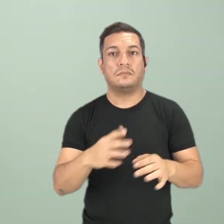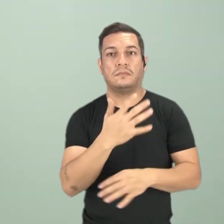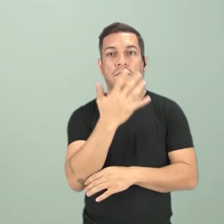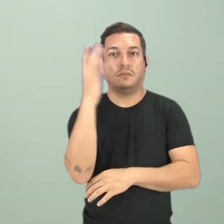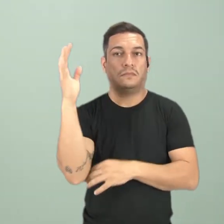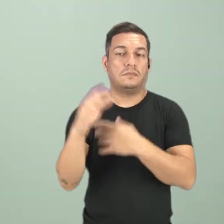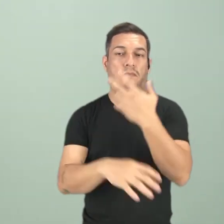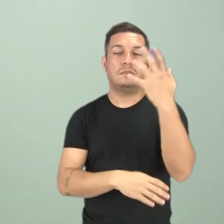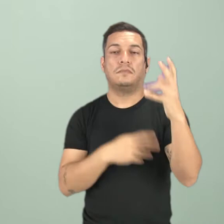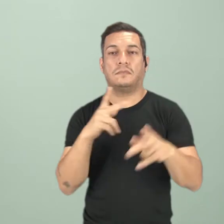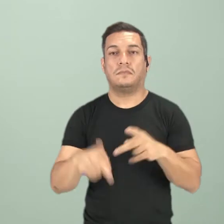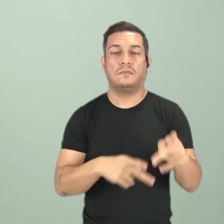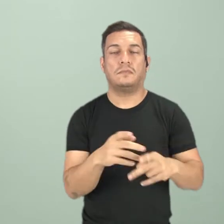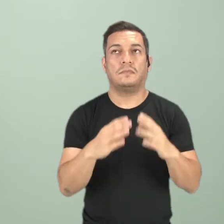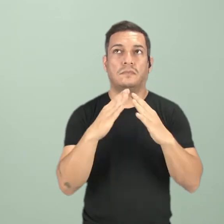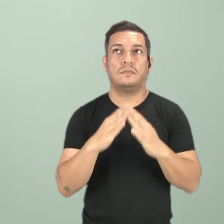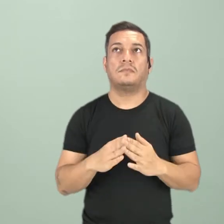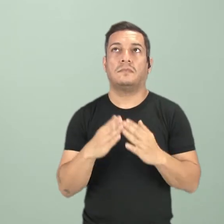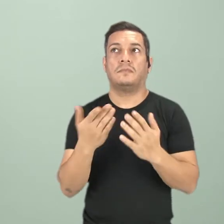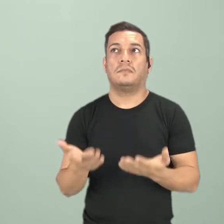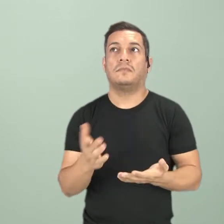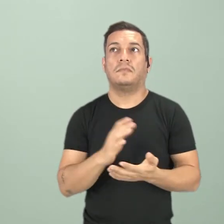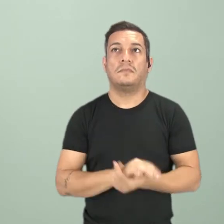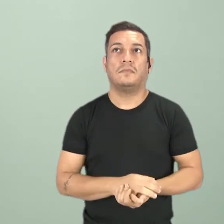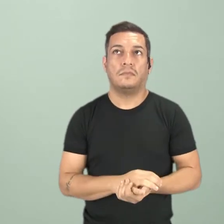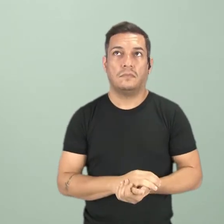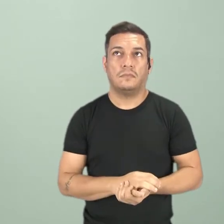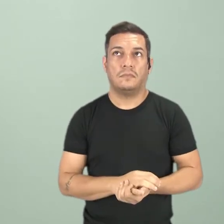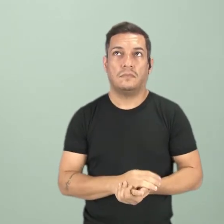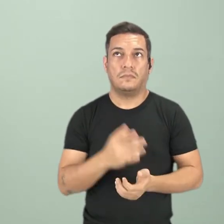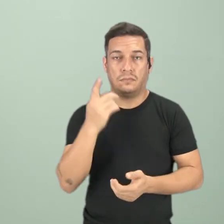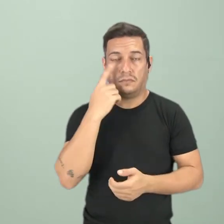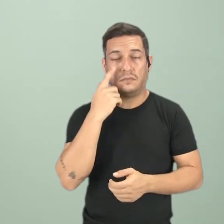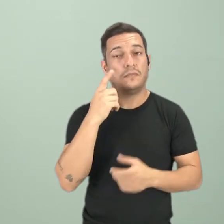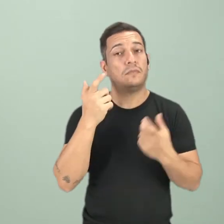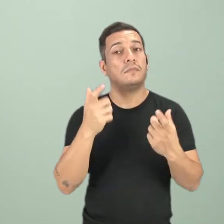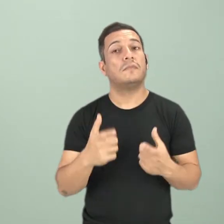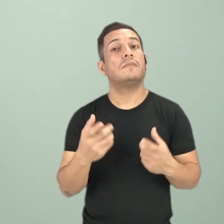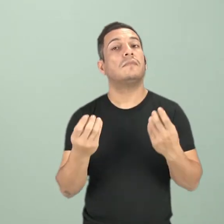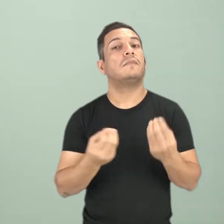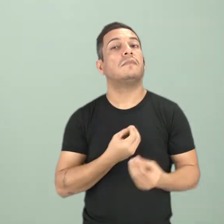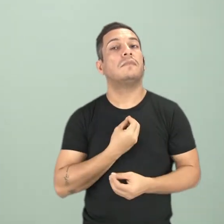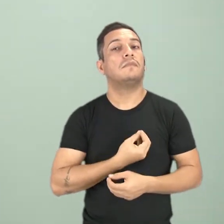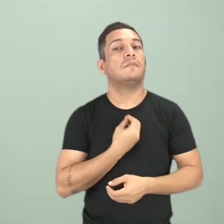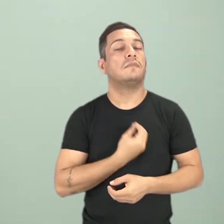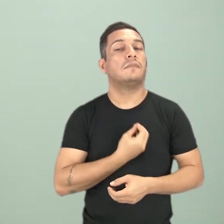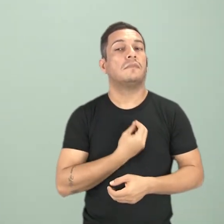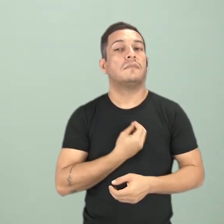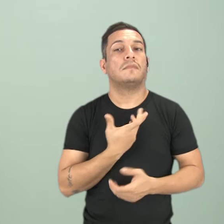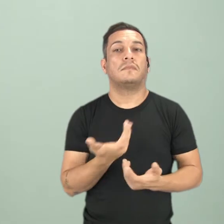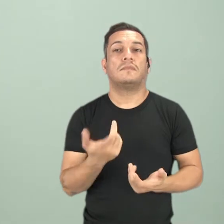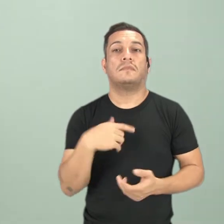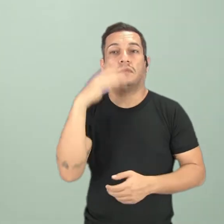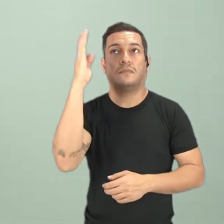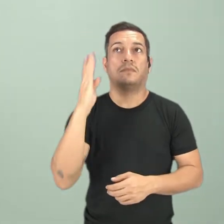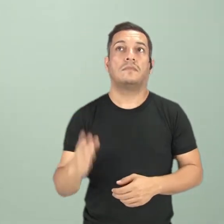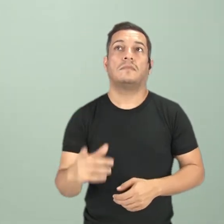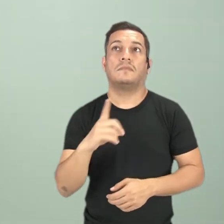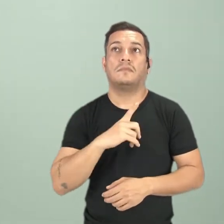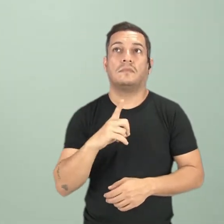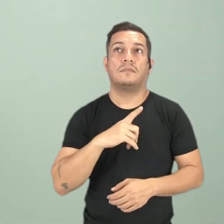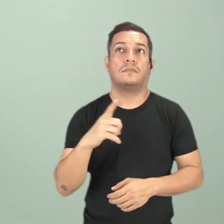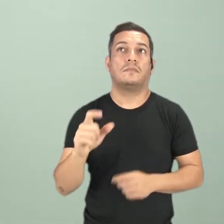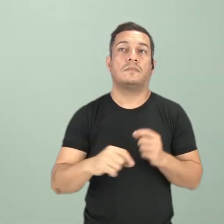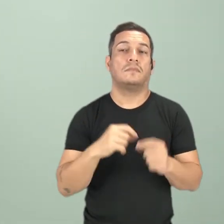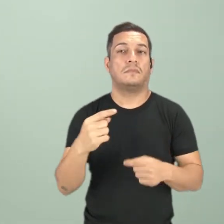e vivendo ali, né? Podemos observar nas aulas anteriores de onde é que ele sobrevive, né? Então, o Brasil ele tem